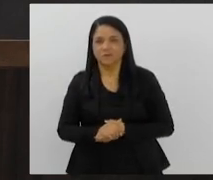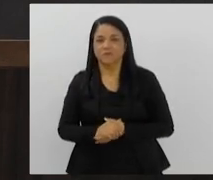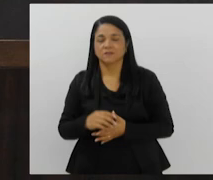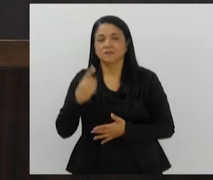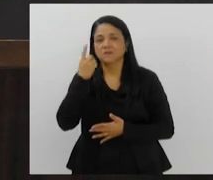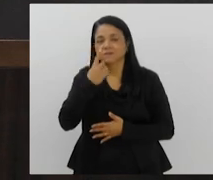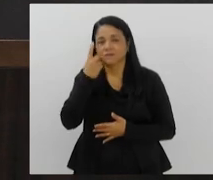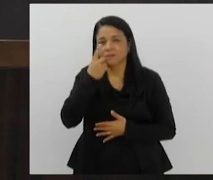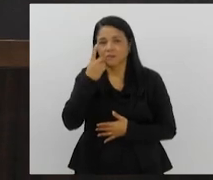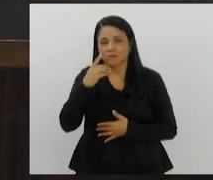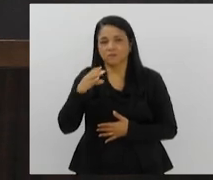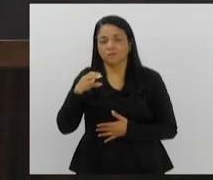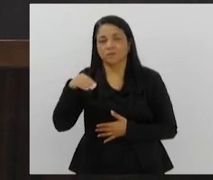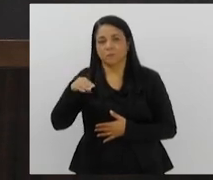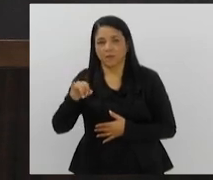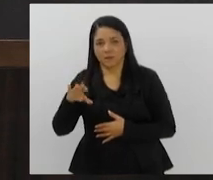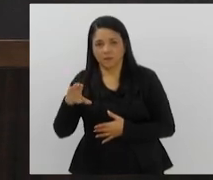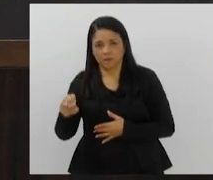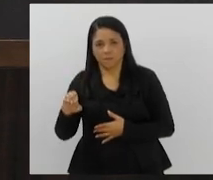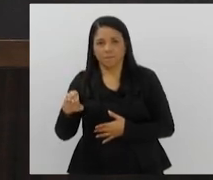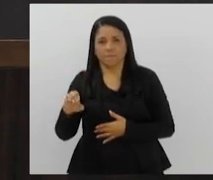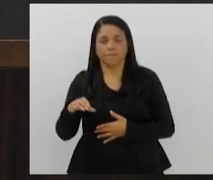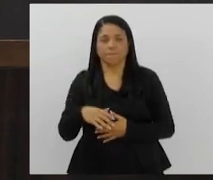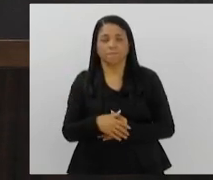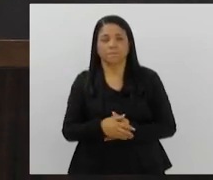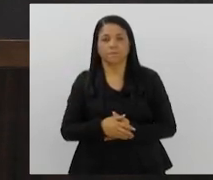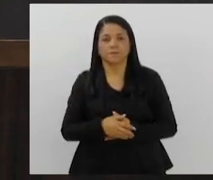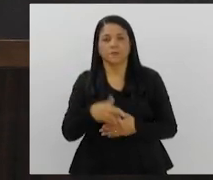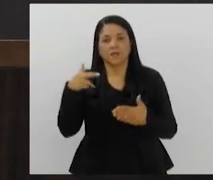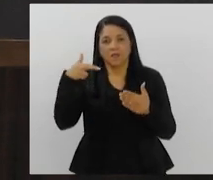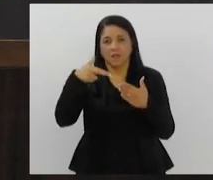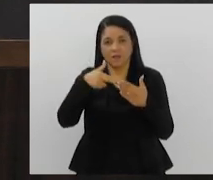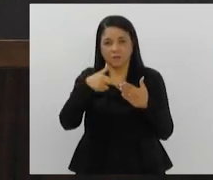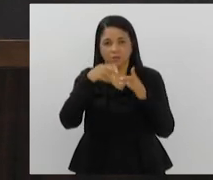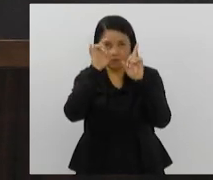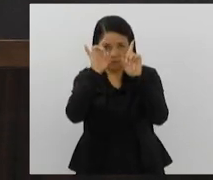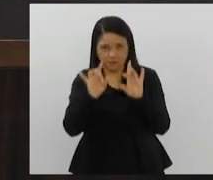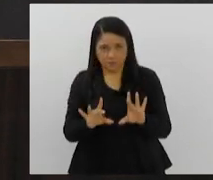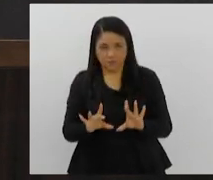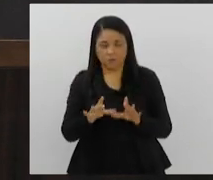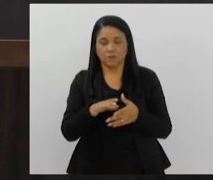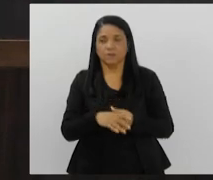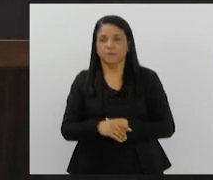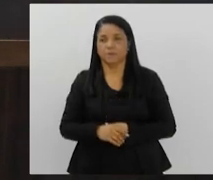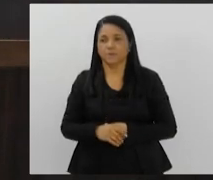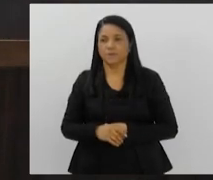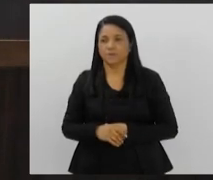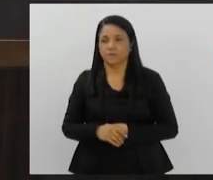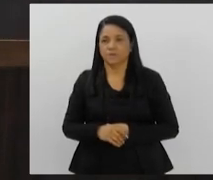Deputado Carlos Mink, relator especial.